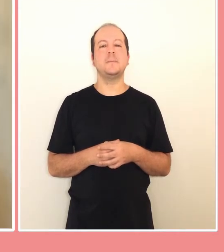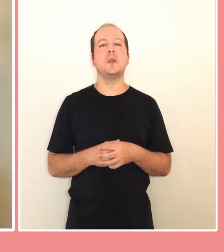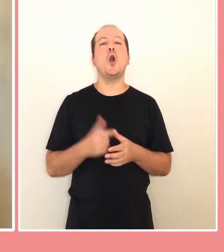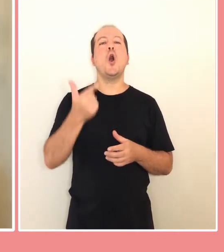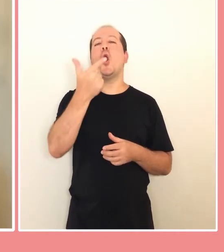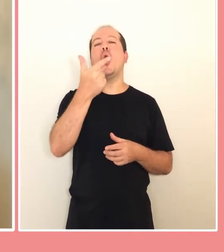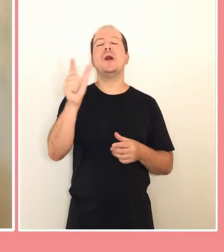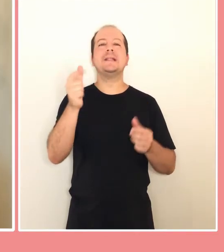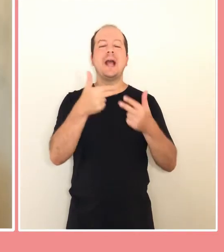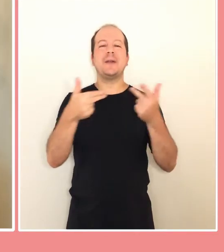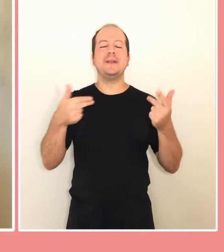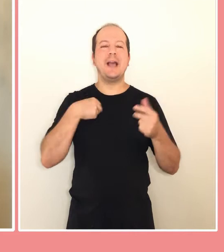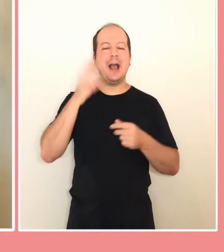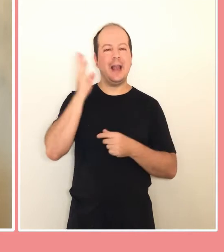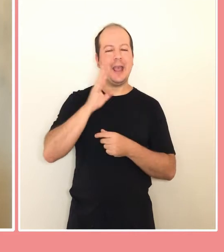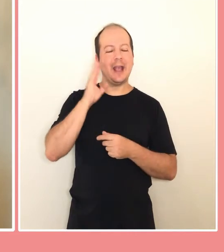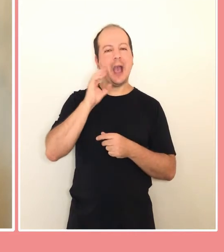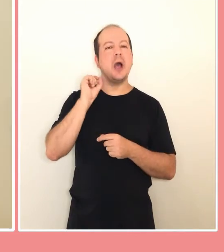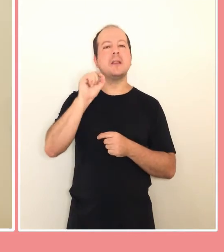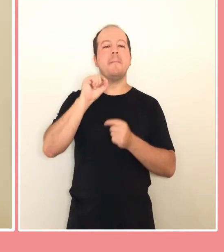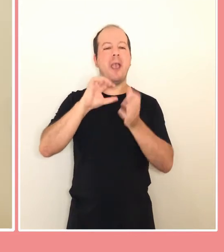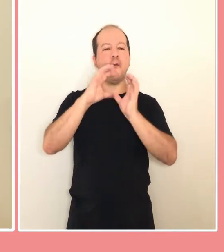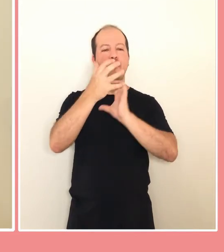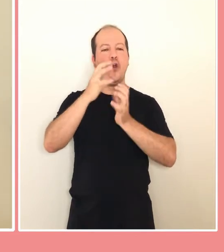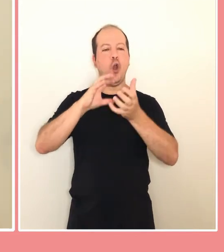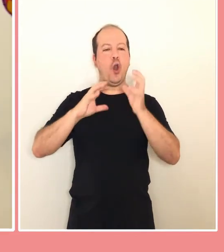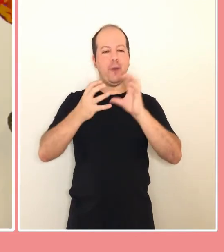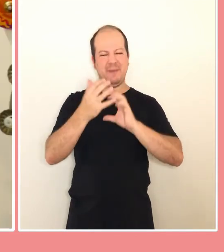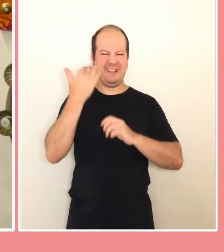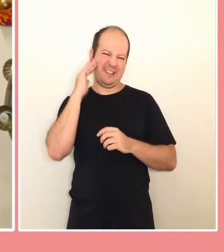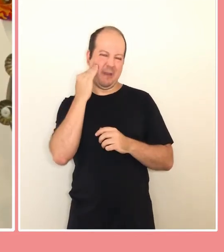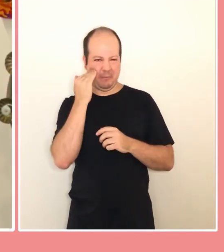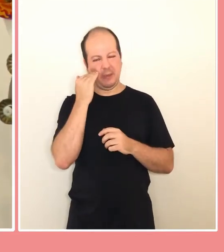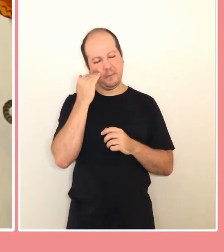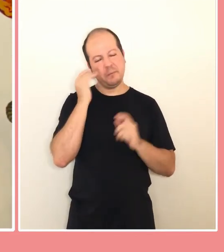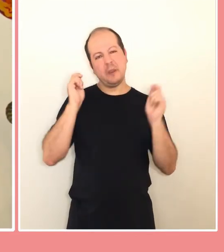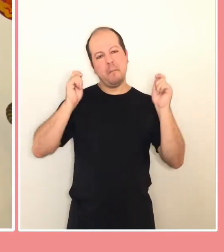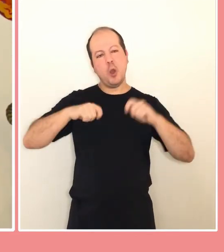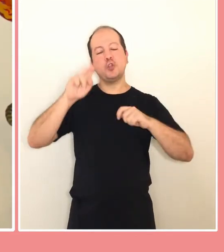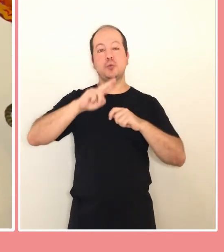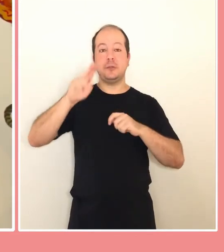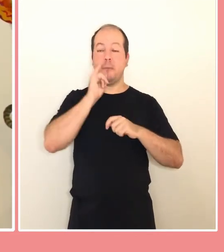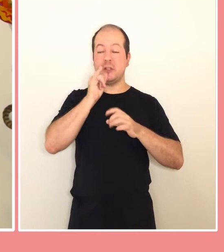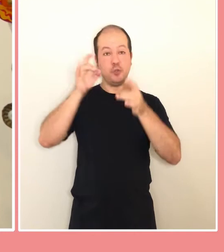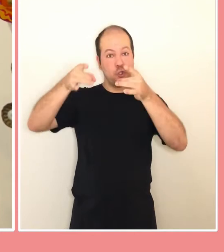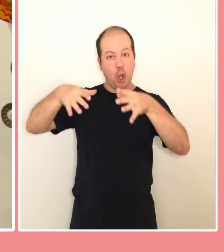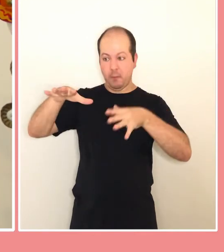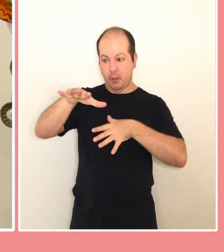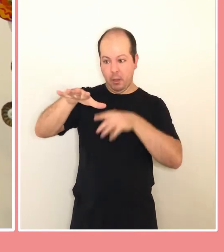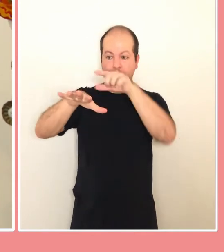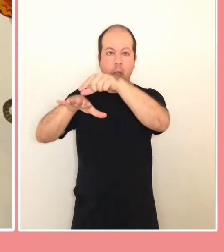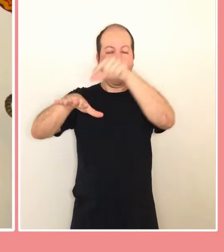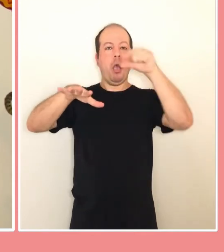Outra coisa bem legal é também trabalharmos com as formas que ficam, né? Não aquelas que a gente quis tirar, mas as que restaram, né?